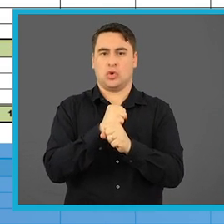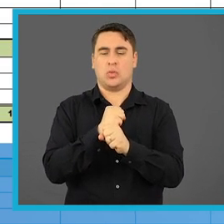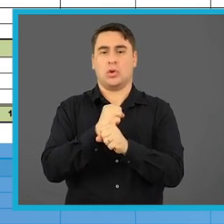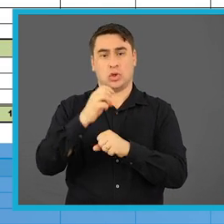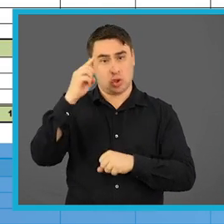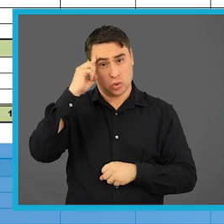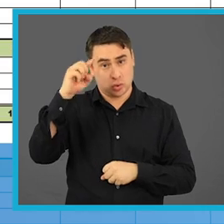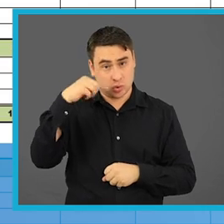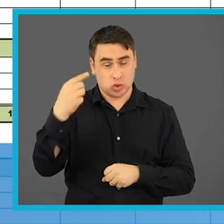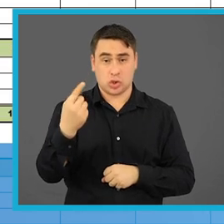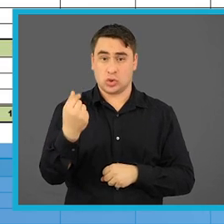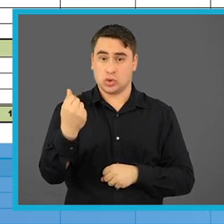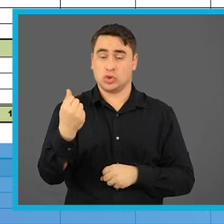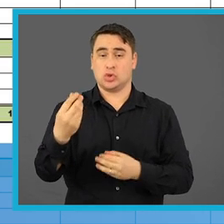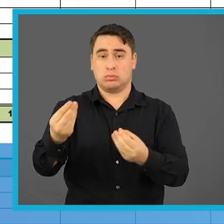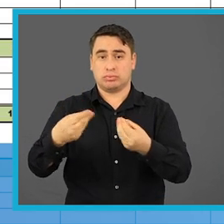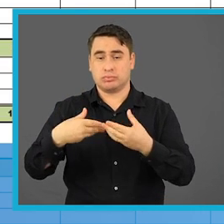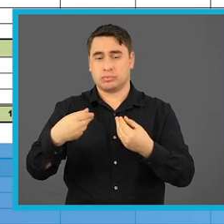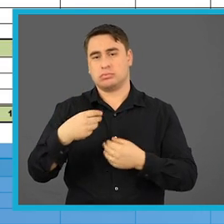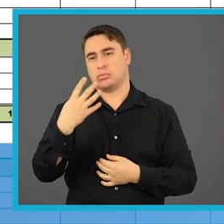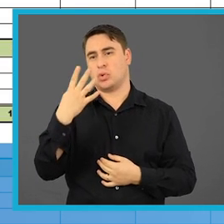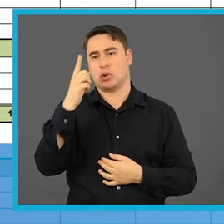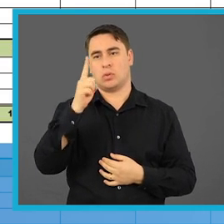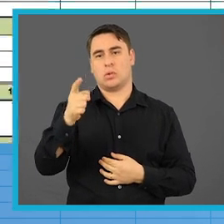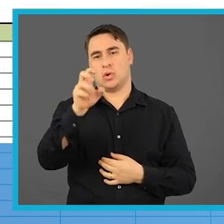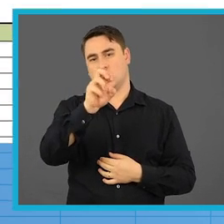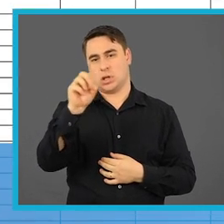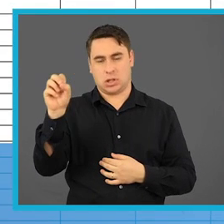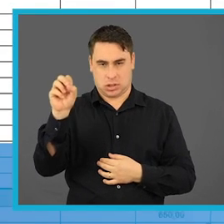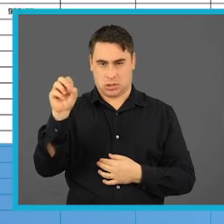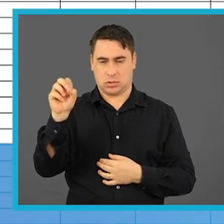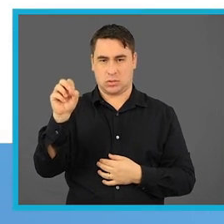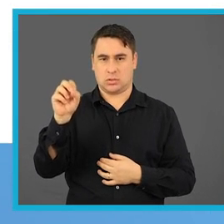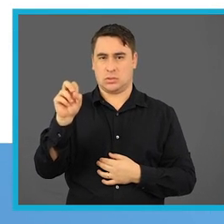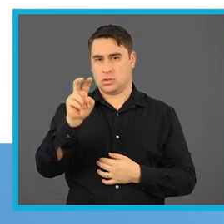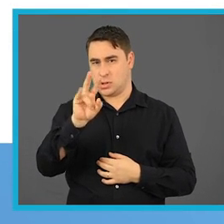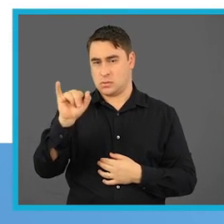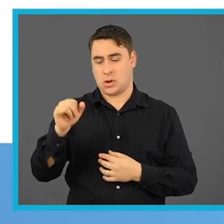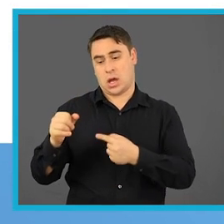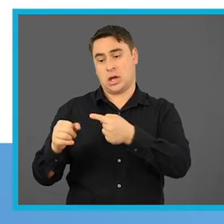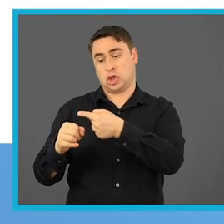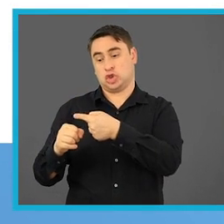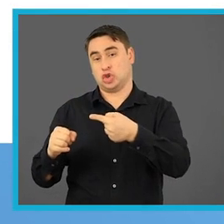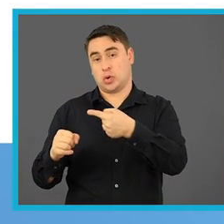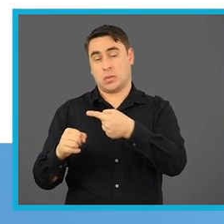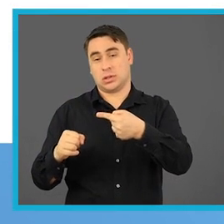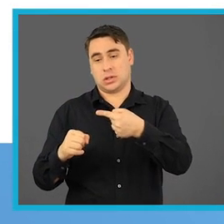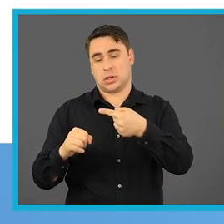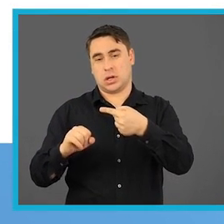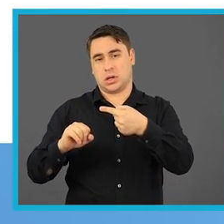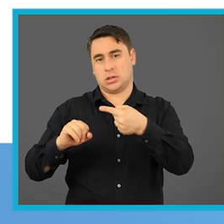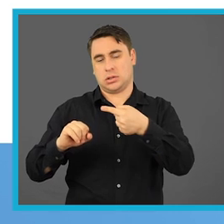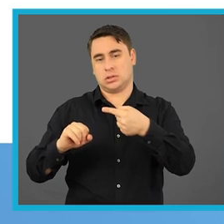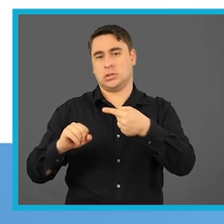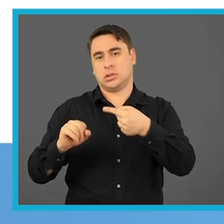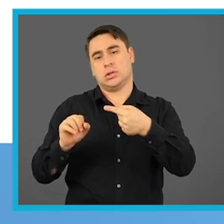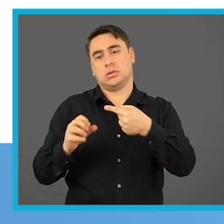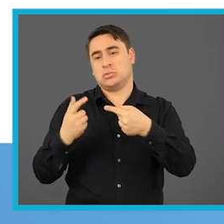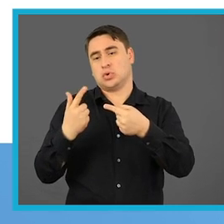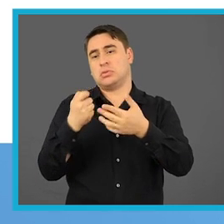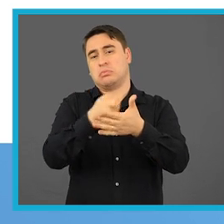das entradas do dia, por exemplo, 4.500, e vai subtrair